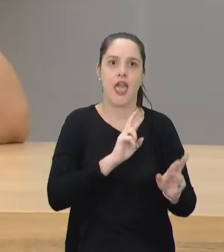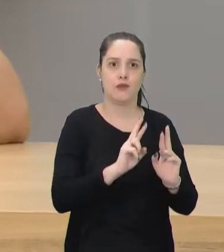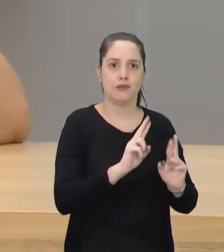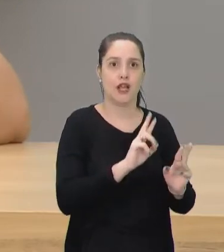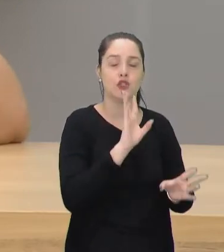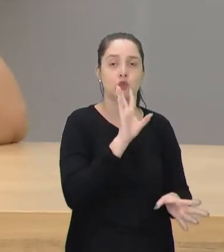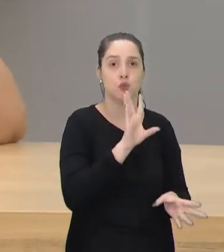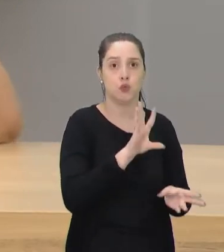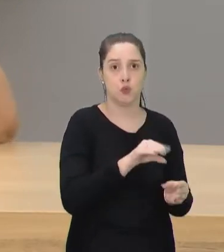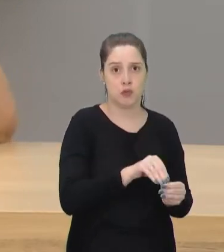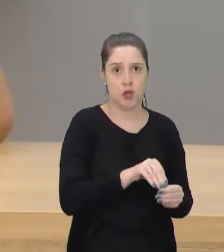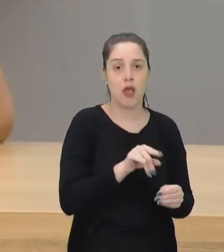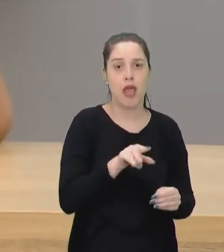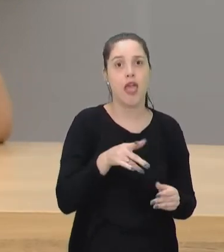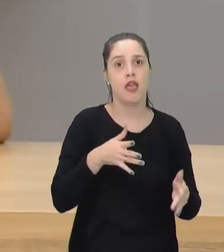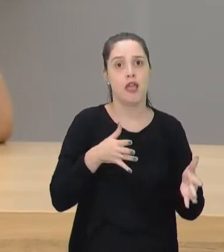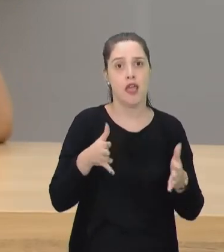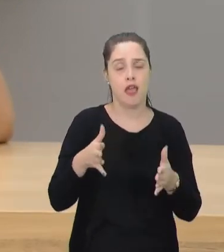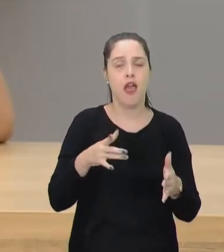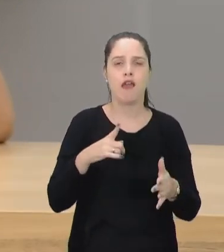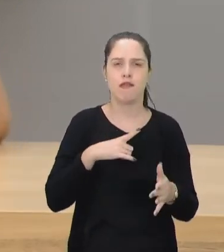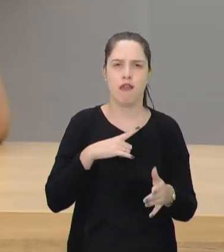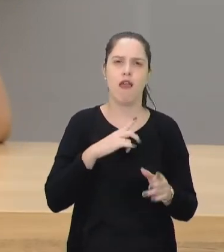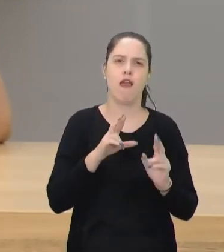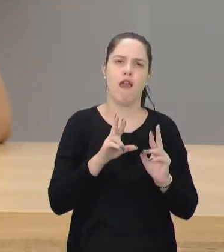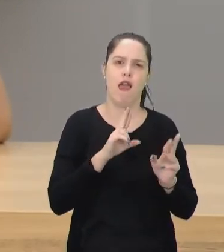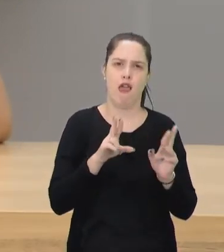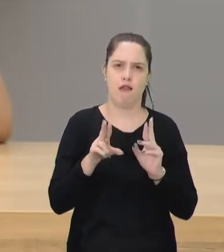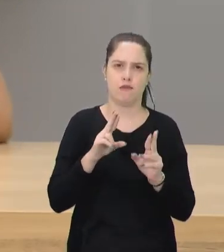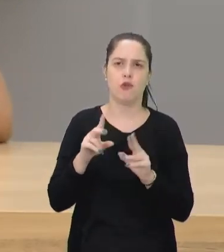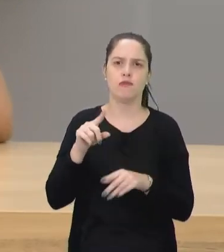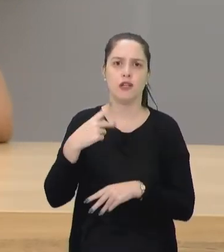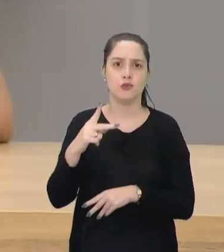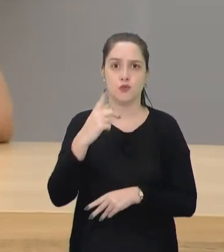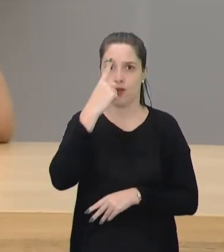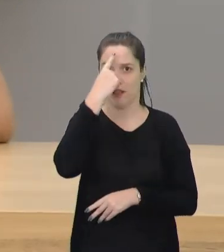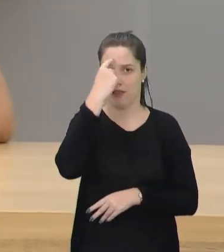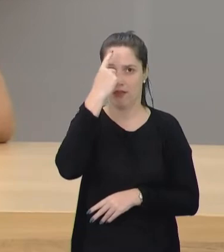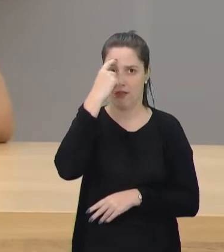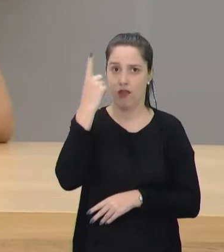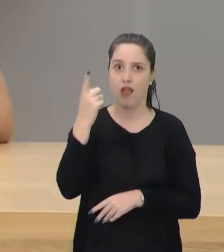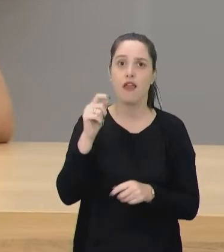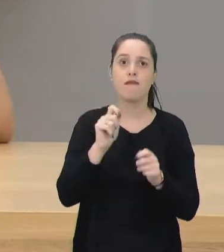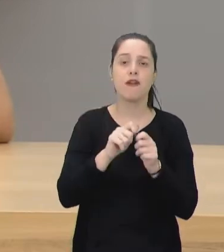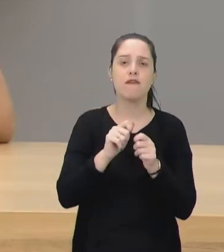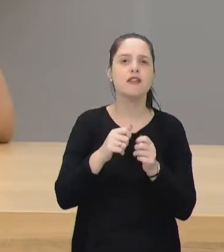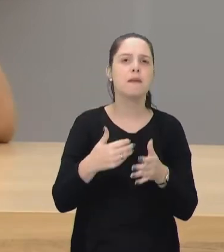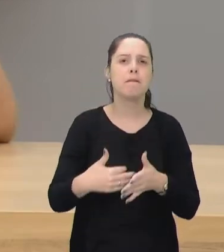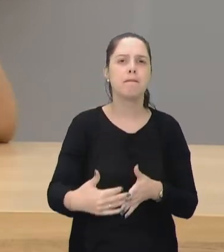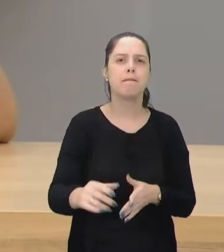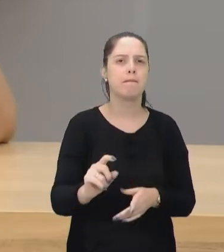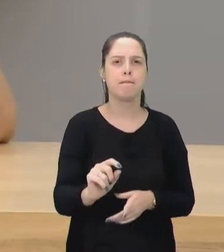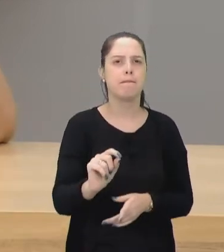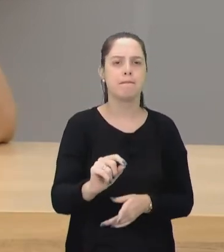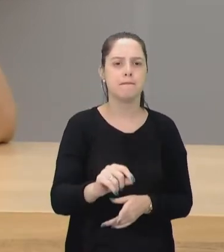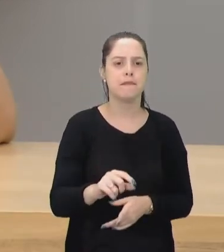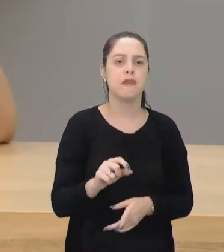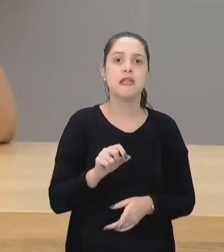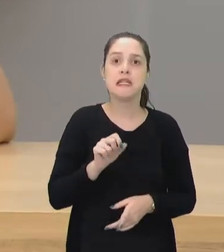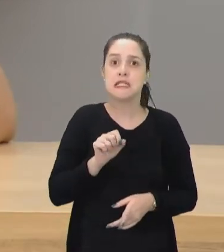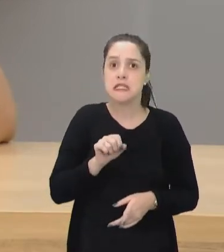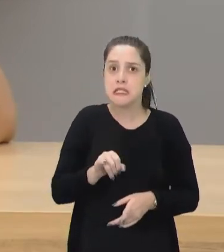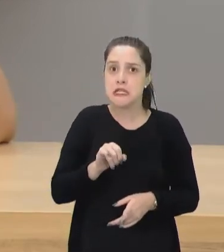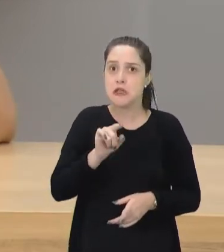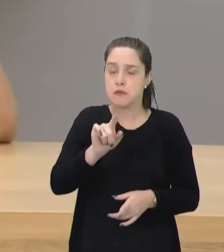conclusão. Nesse momento você vai ter uma resposta para a sua dúvida. O que você vai fazer a partir daqui? Se o seu problema